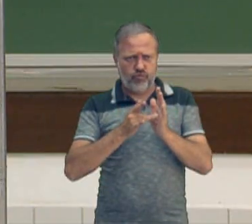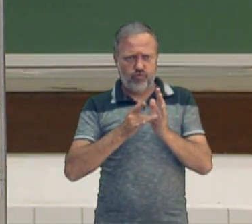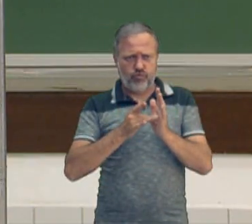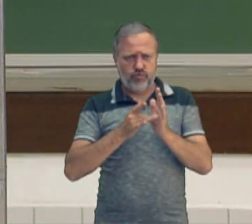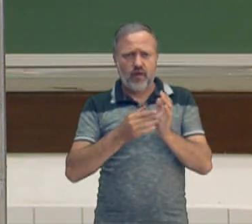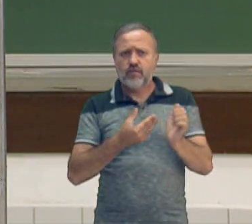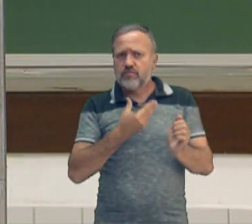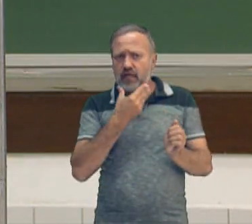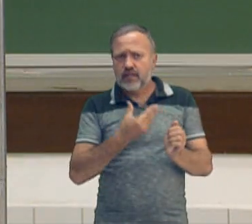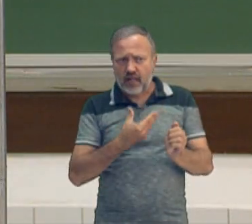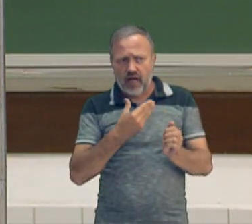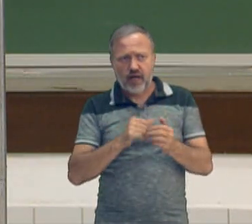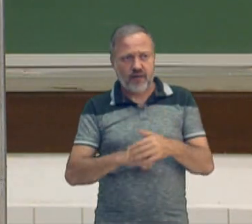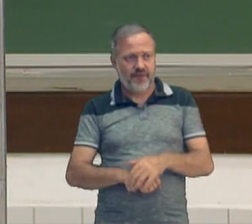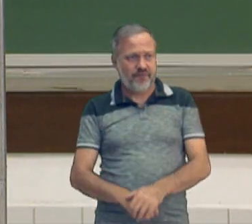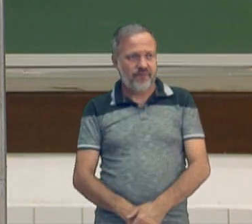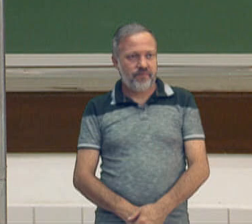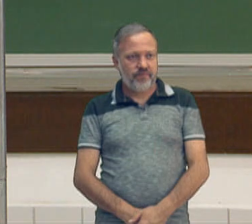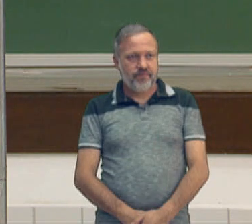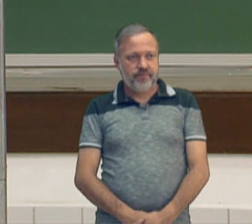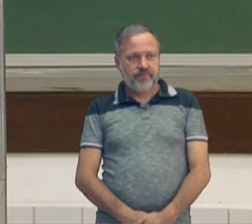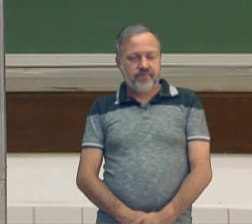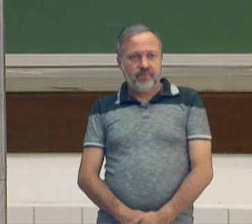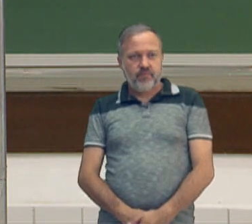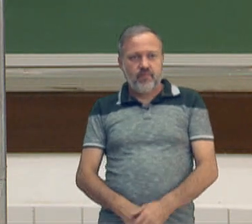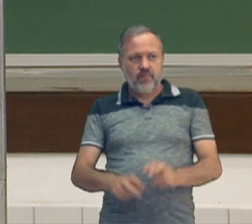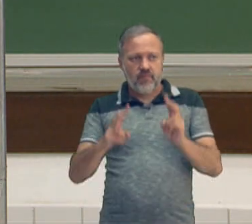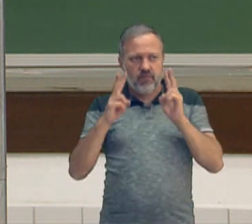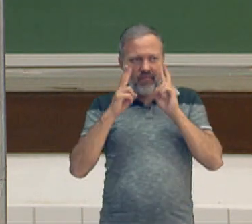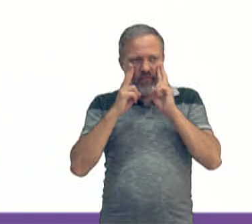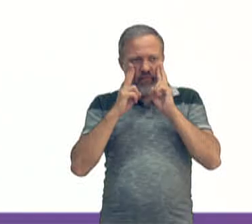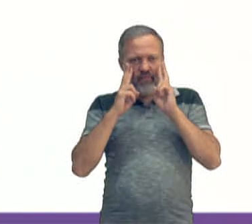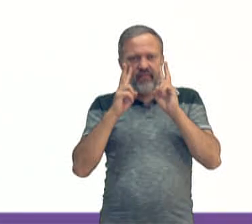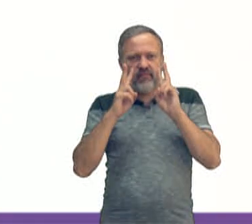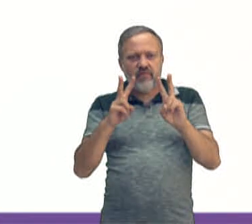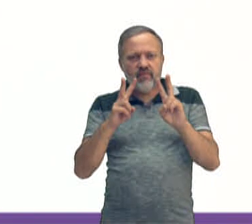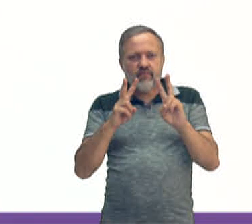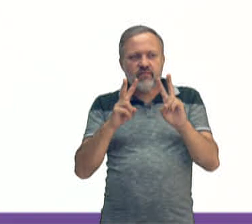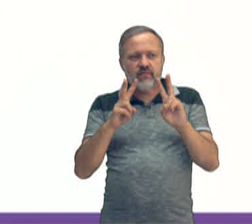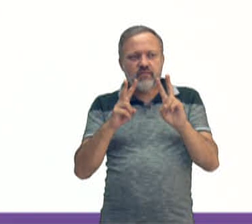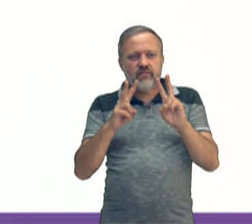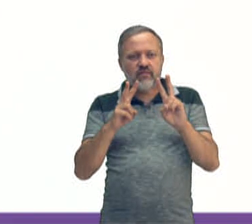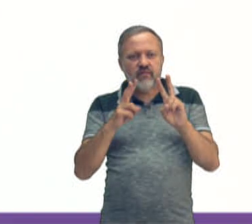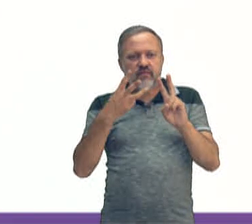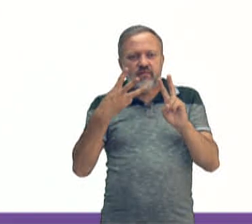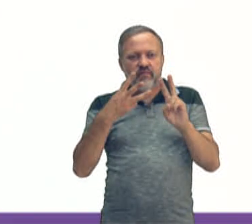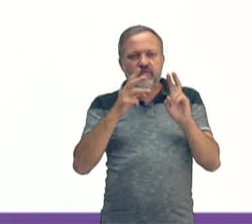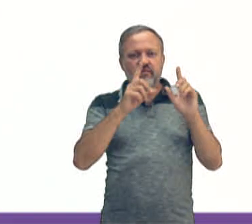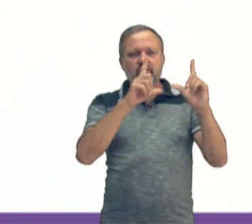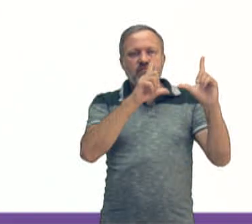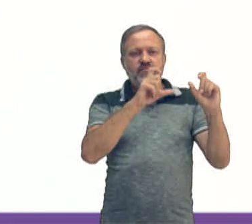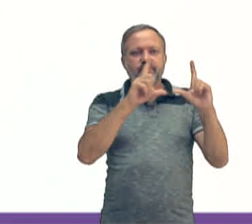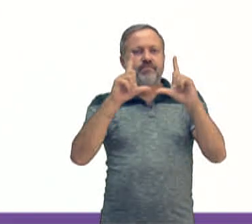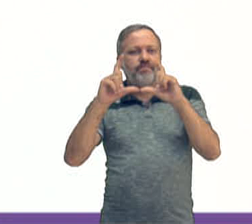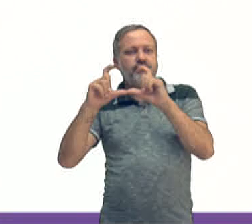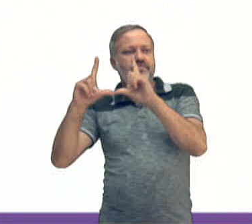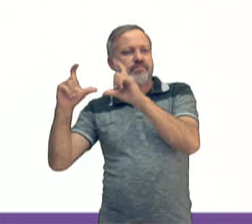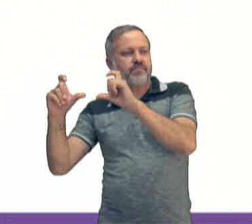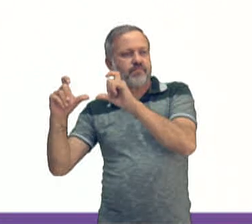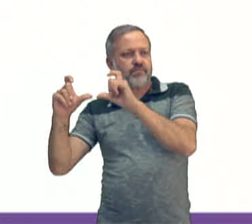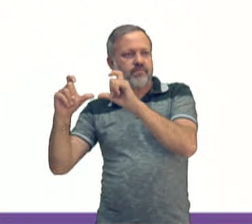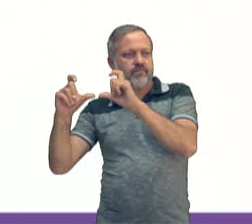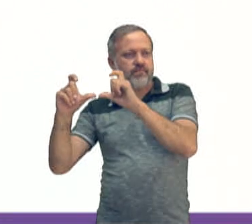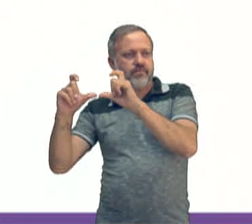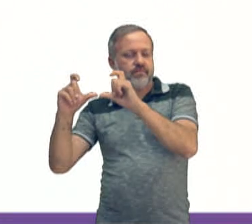tenho aqui um exemplo de vitrais no slide. Então, em todos eles aqui,